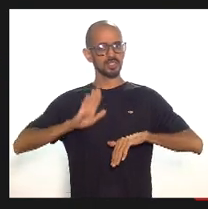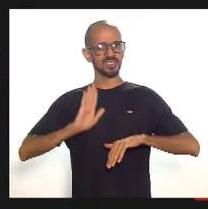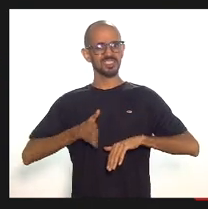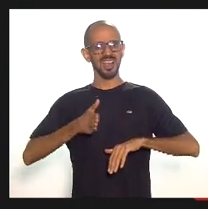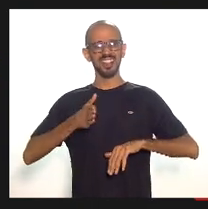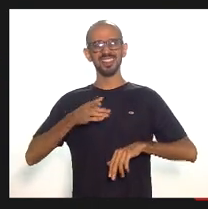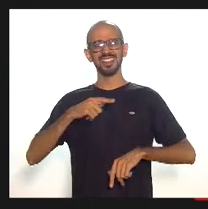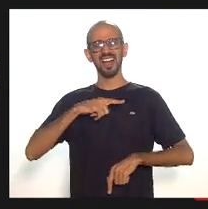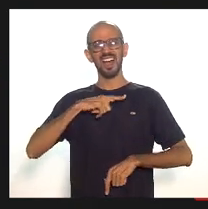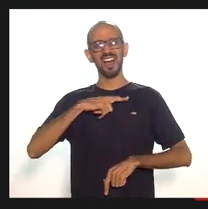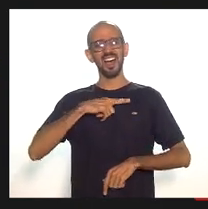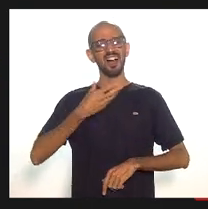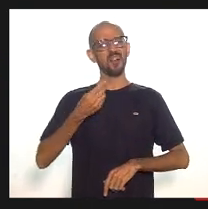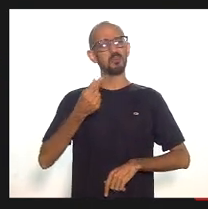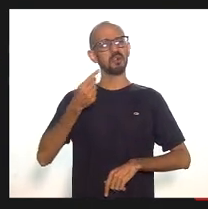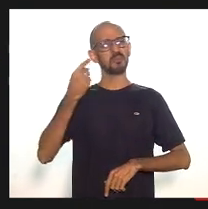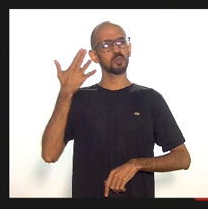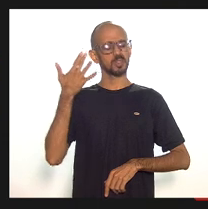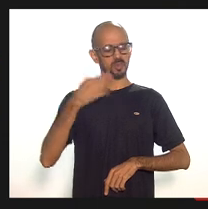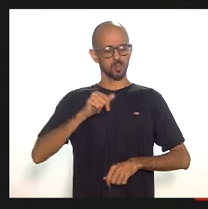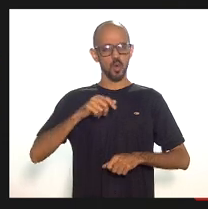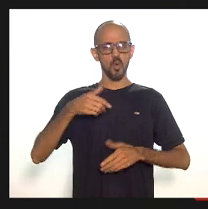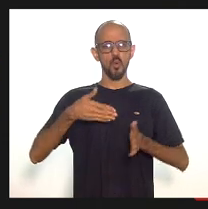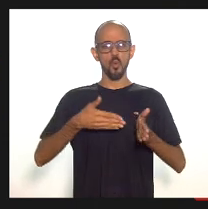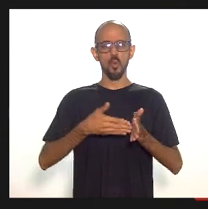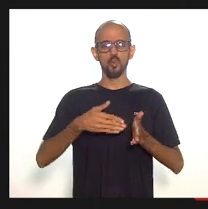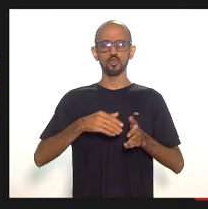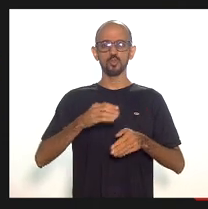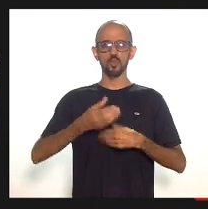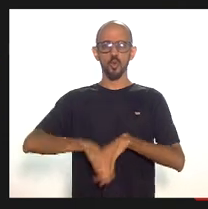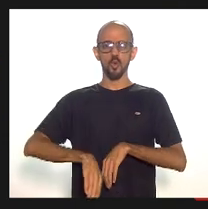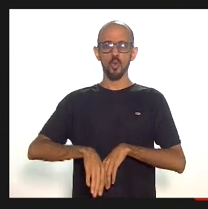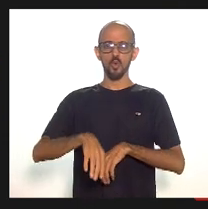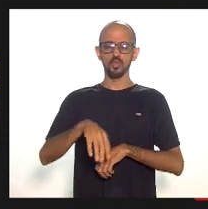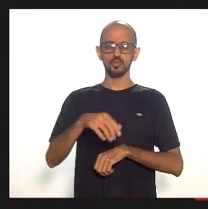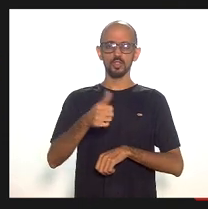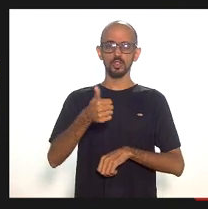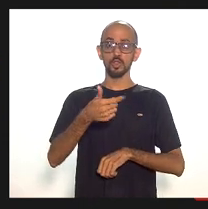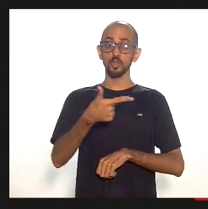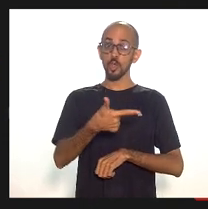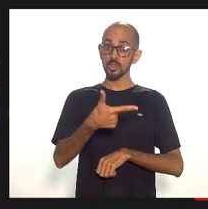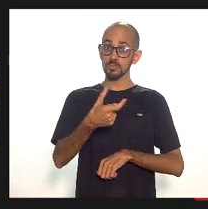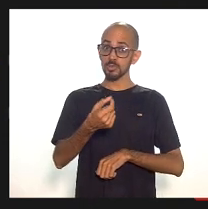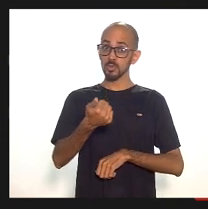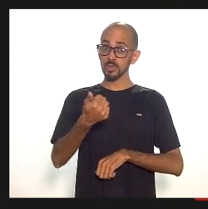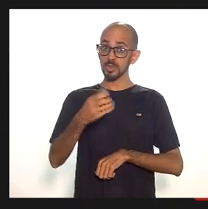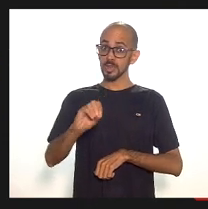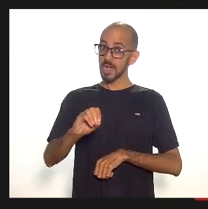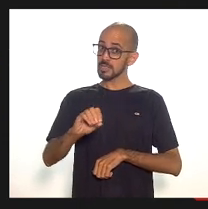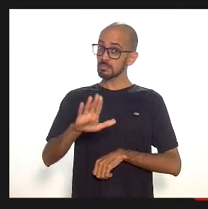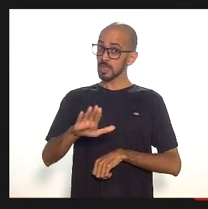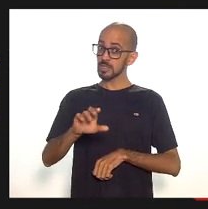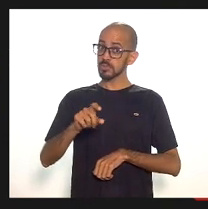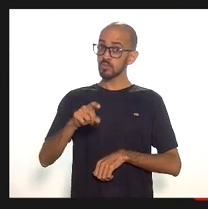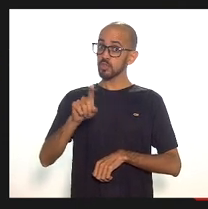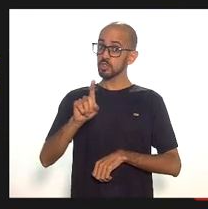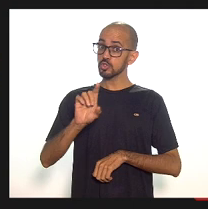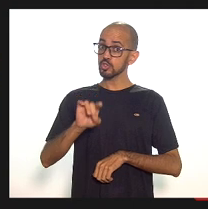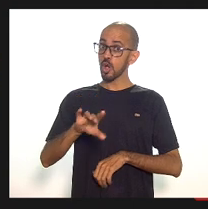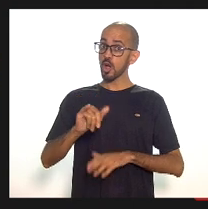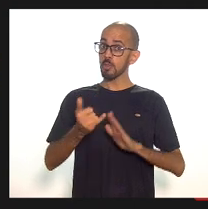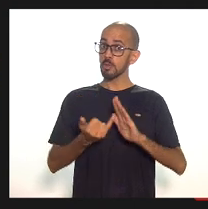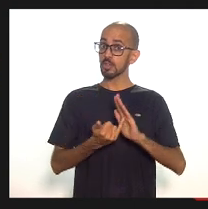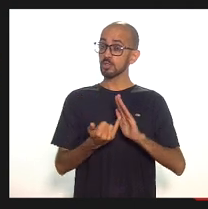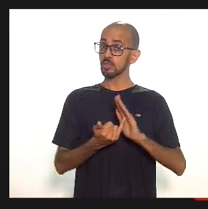15 anos. O último concurso foi em 2010, mas não foi para a rede, somente foi para os institutos. Não foi para a